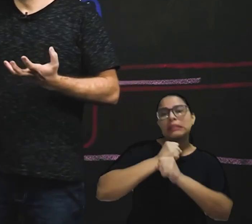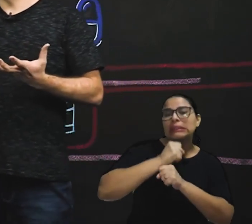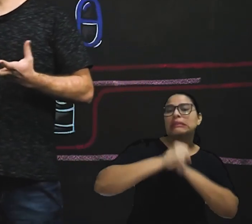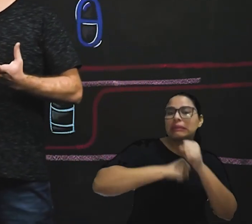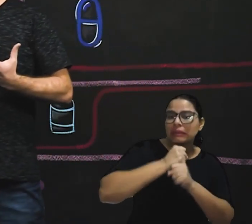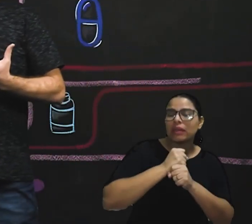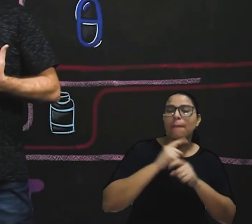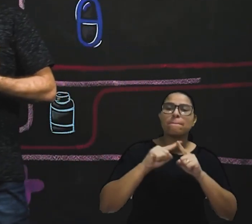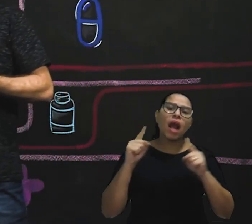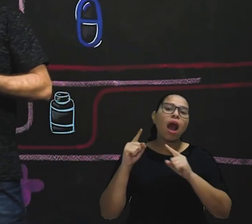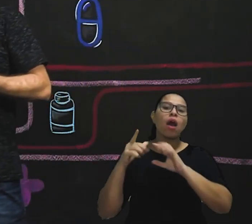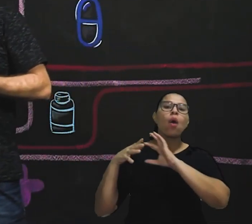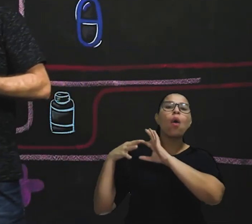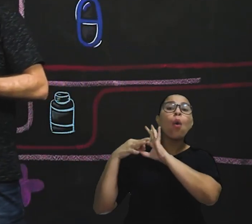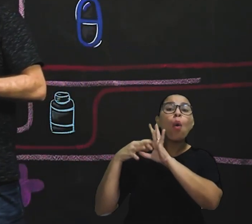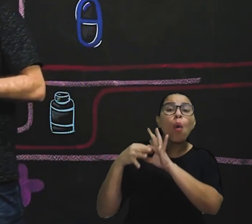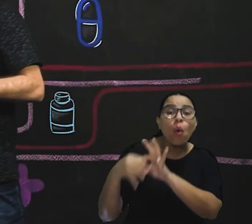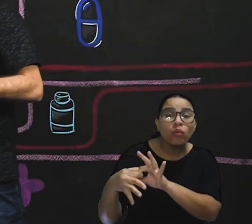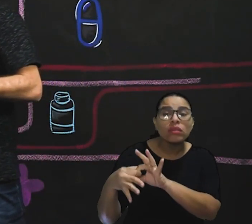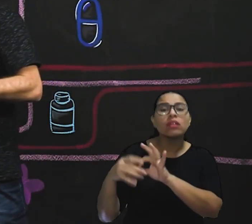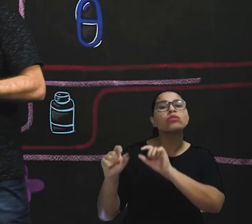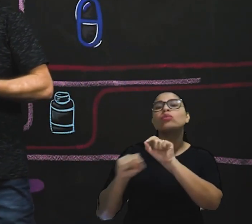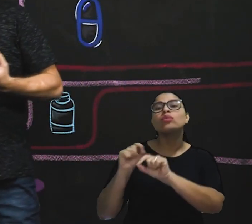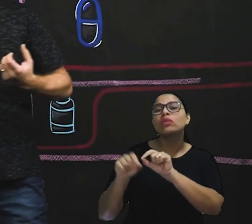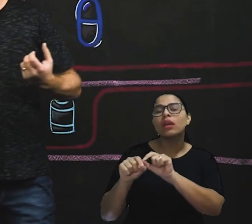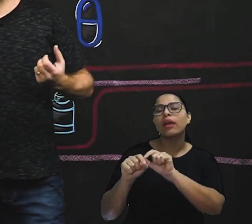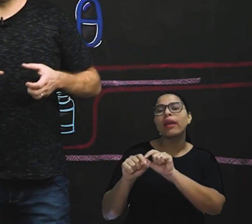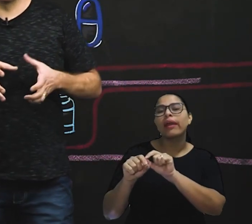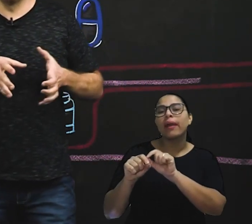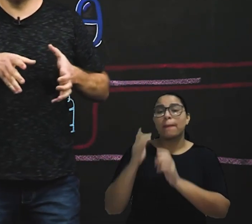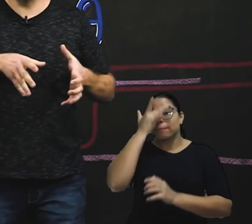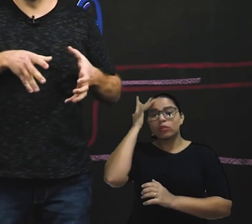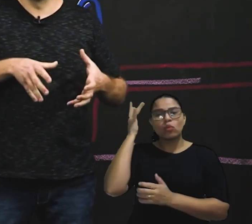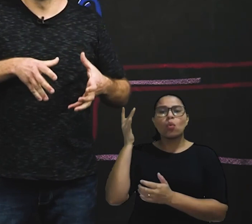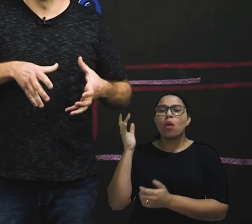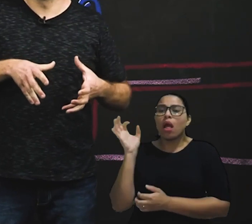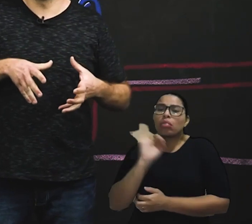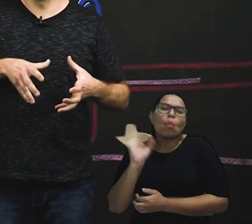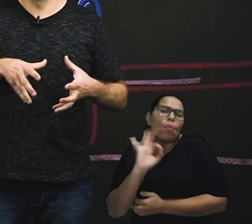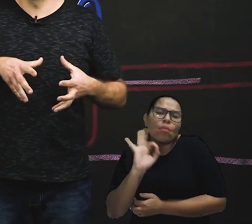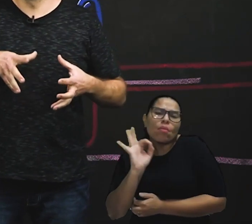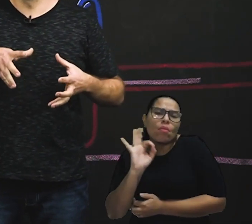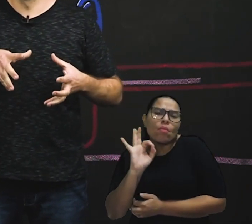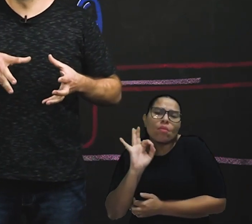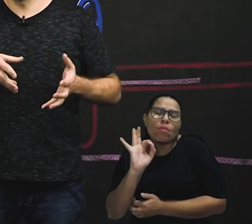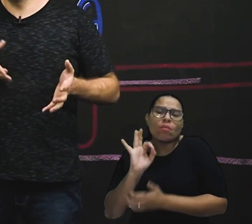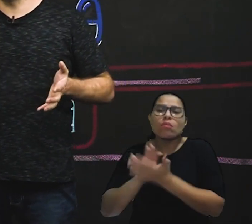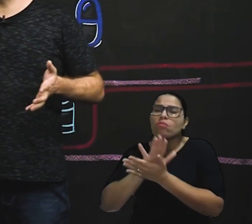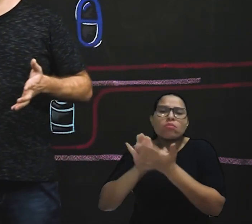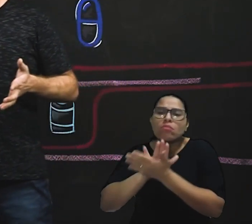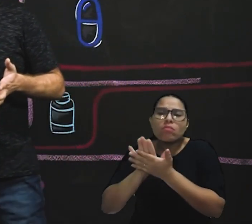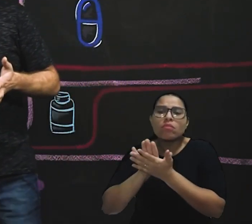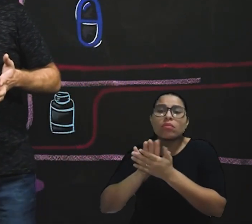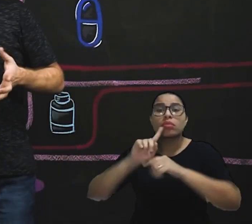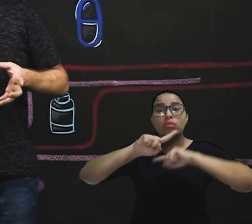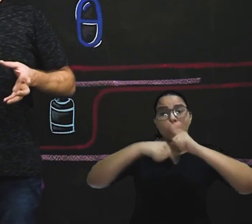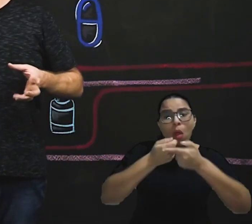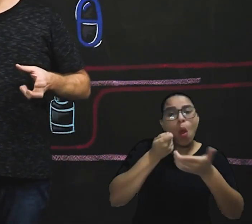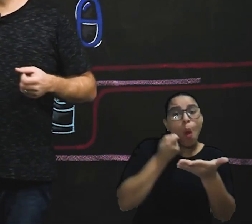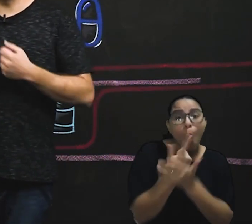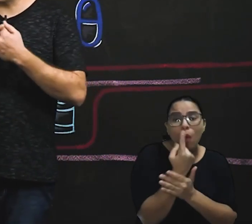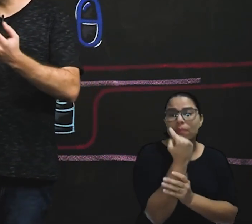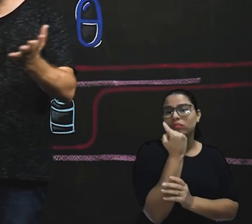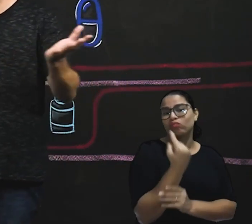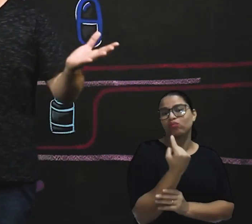contexto onde as pessoas consumiam a partir do zero. Elas não tinham nenhum tipo de produto e passam a ter.